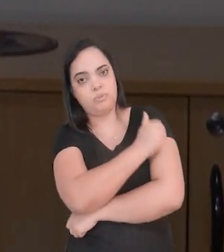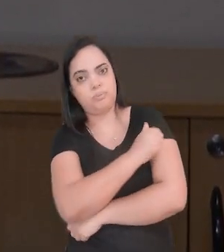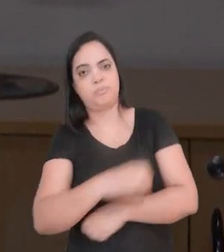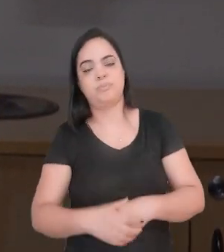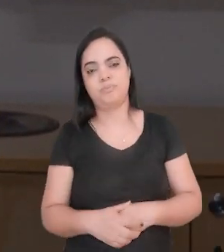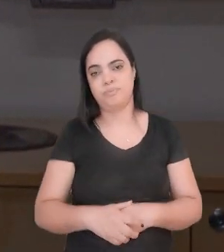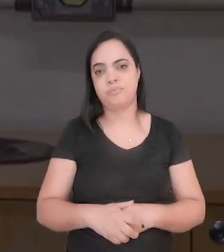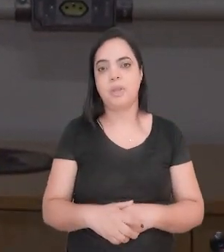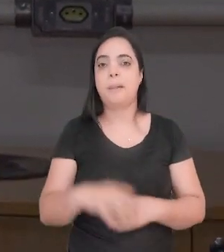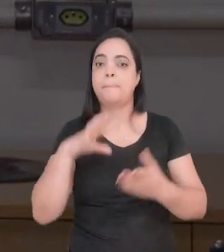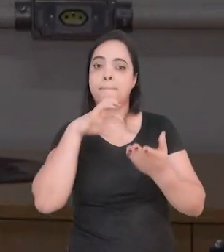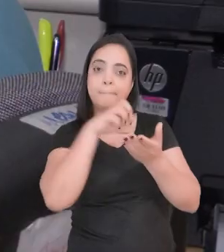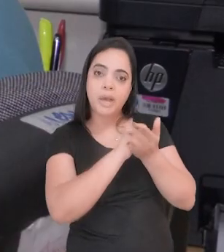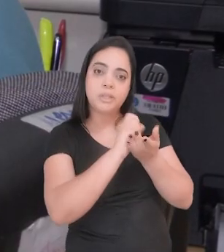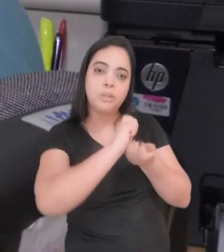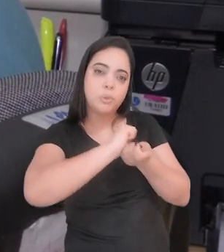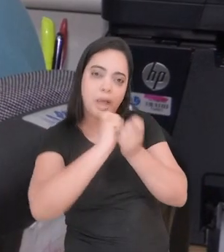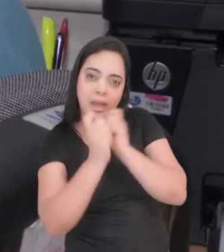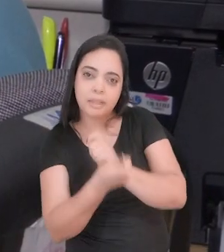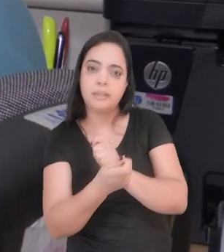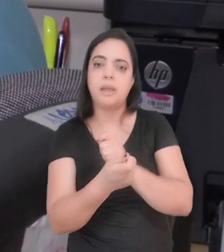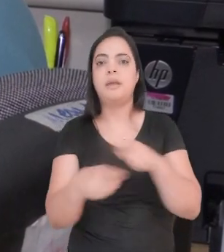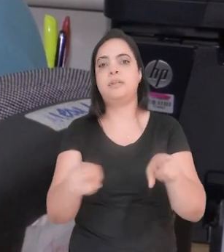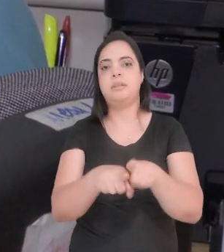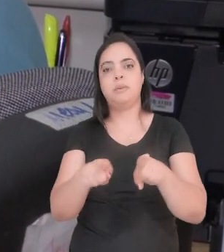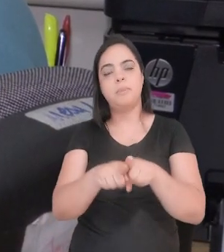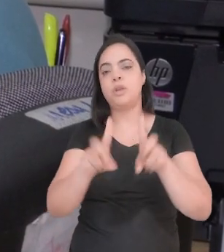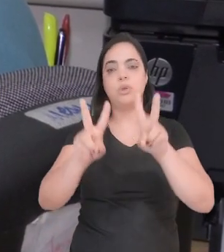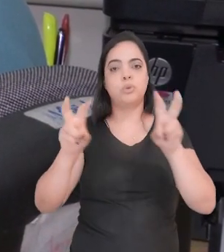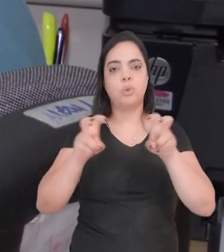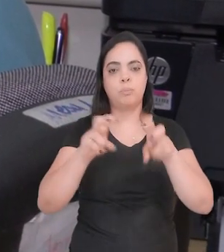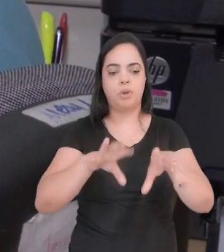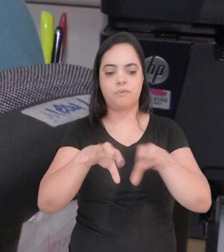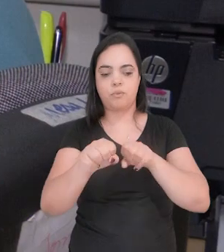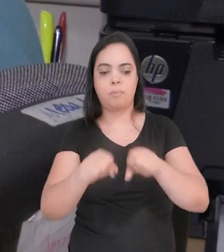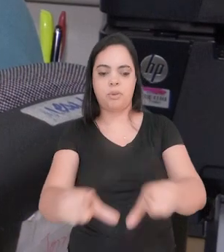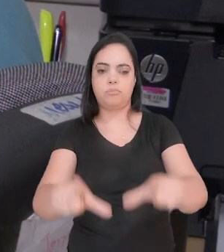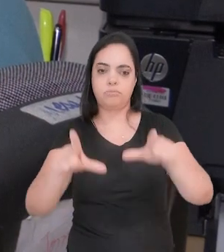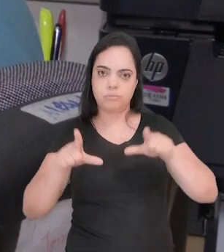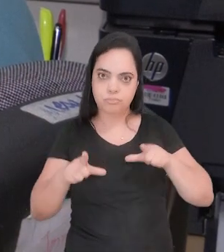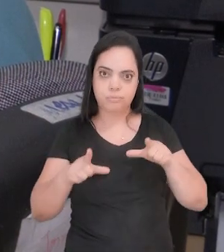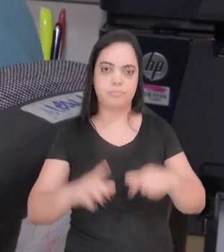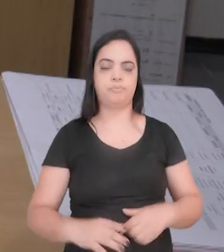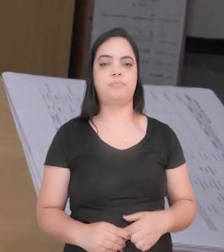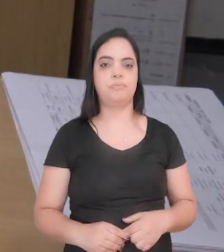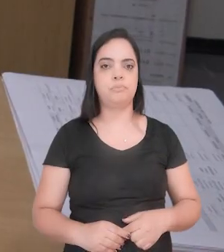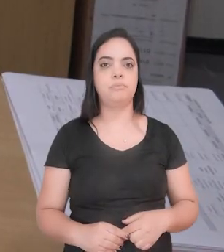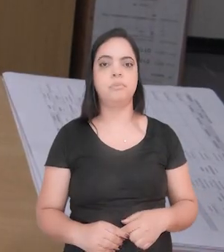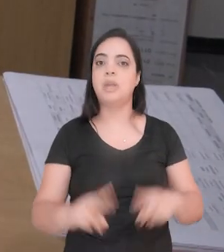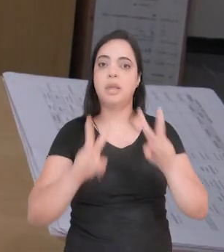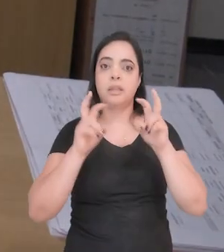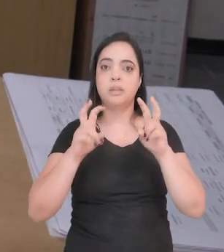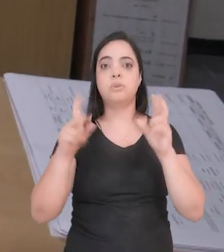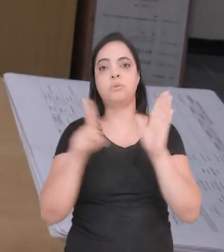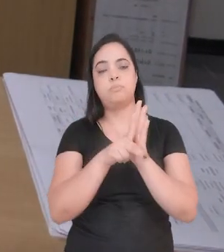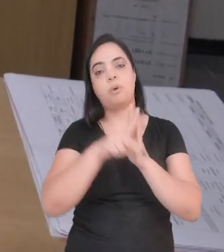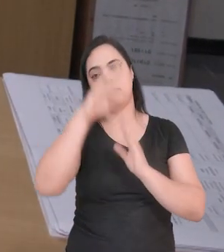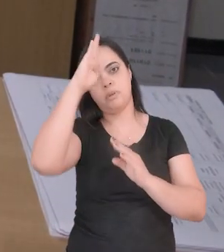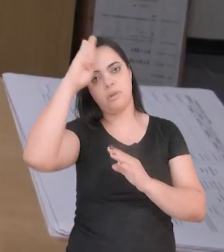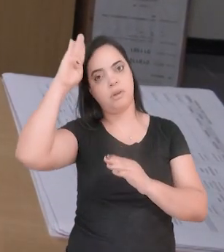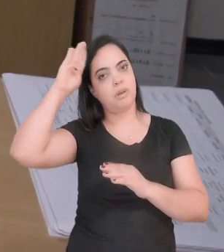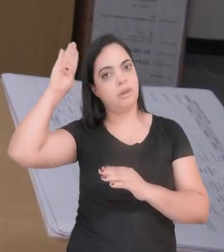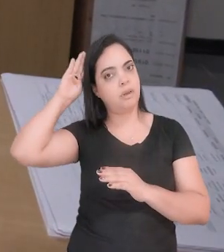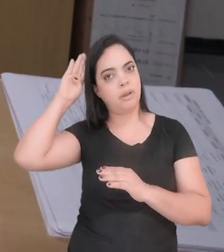podem ter desde ajuste de matrícula até questões com a colação de grau e certificados contudo questões